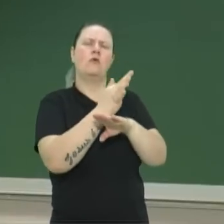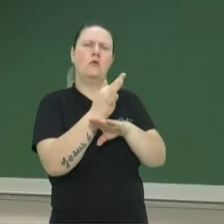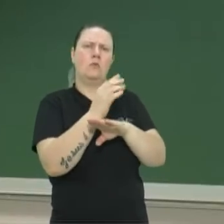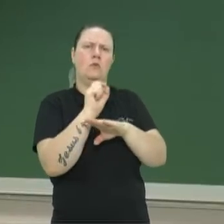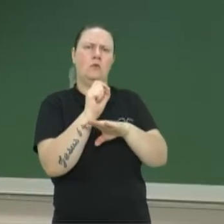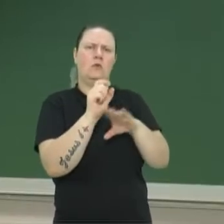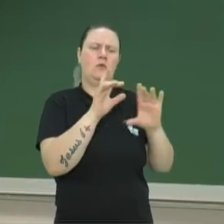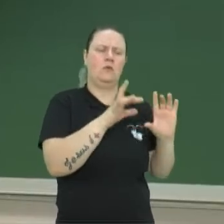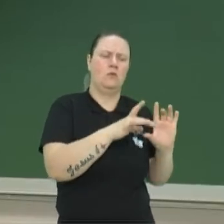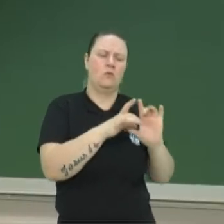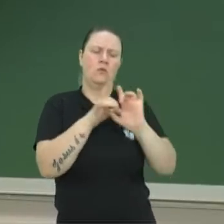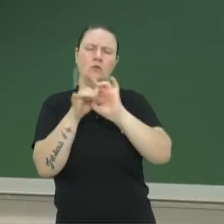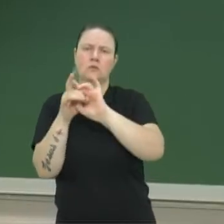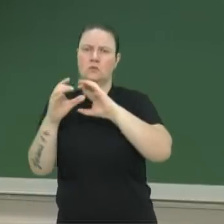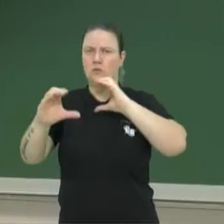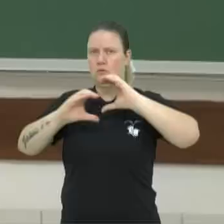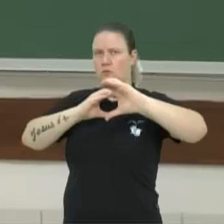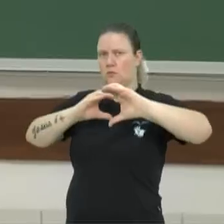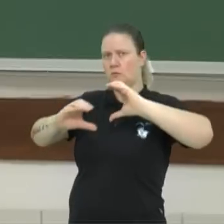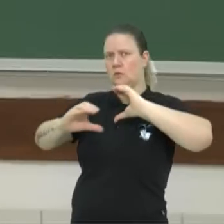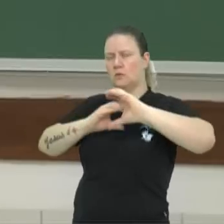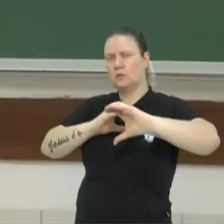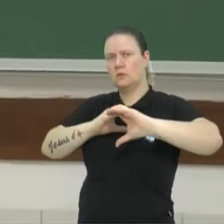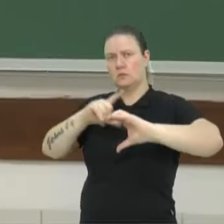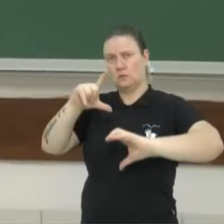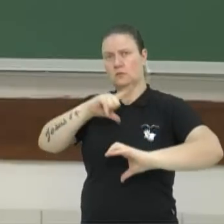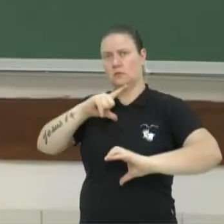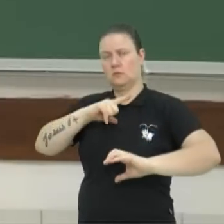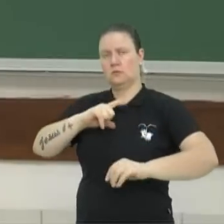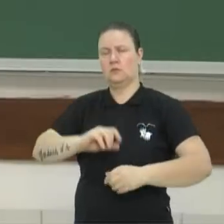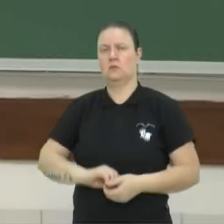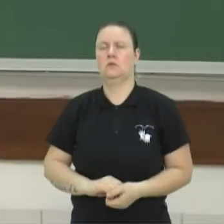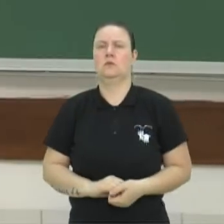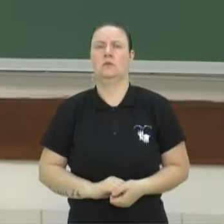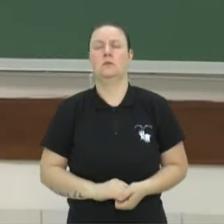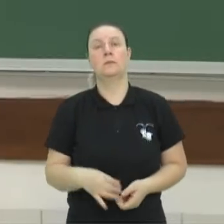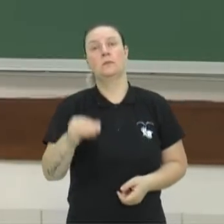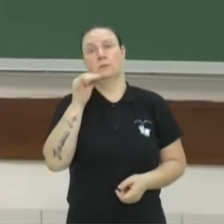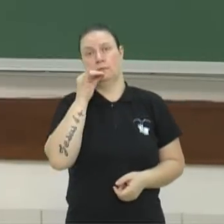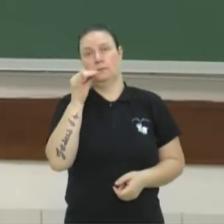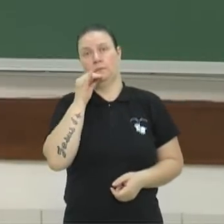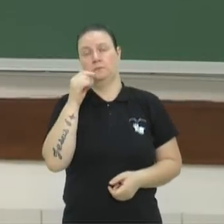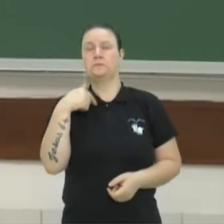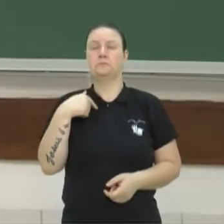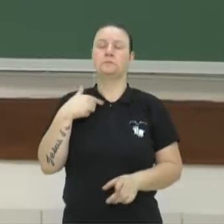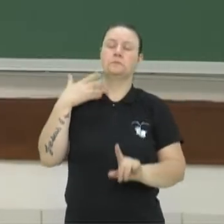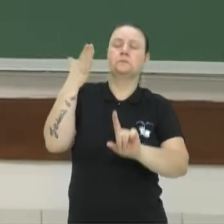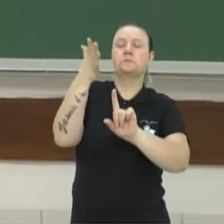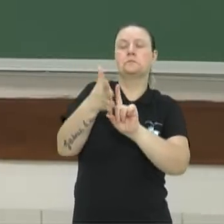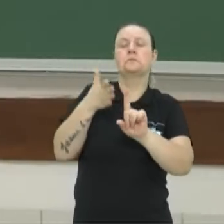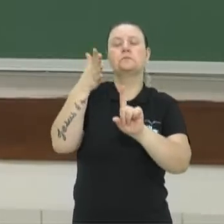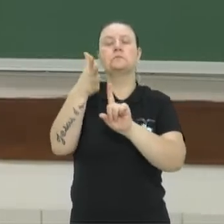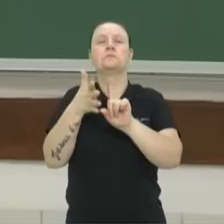de comunicação? Por exemplo, né, eu vou fazer uma palestra, né,